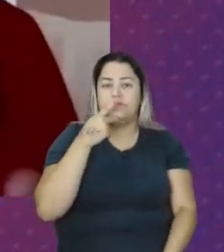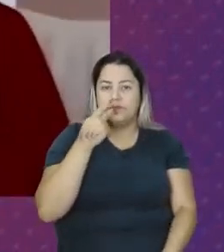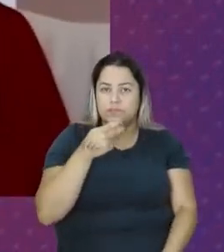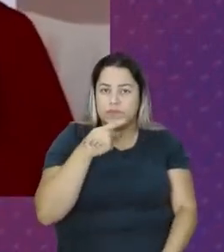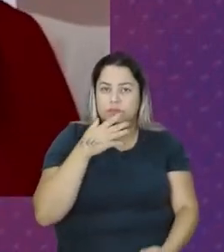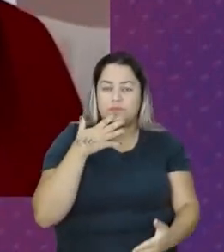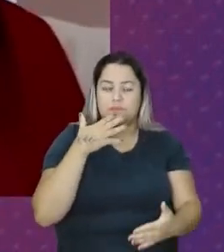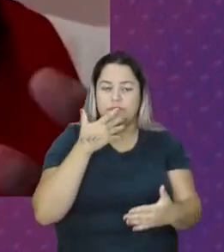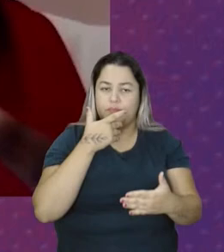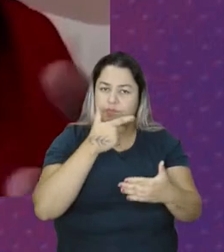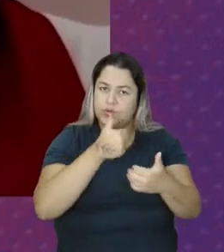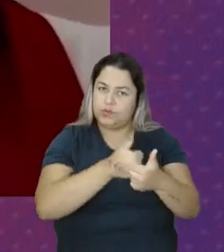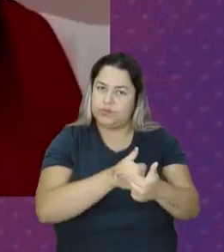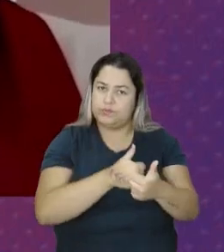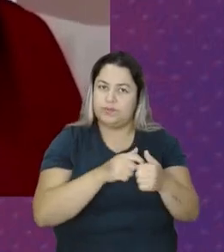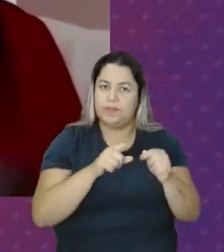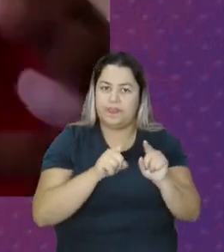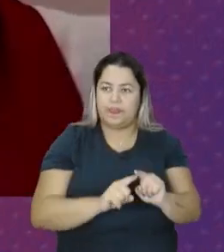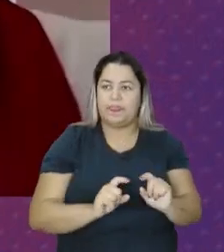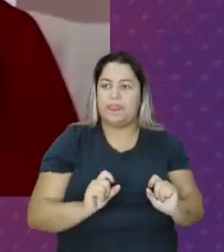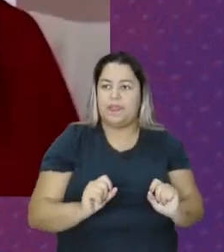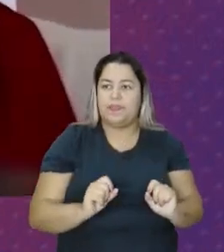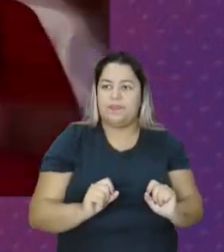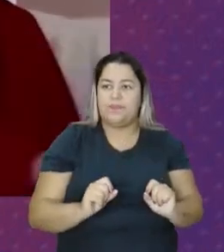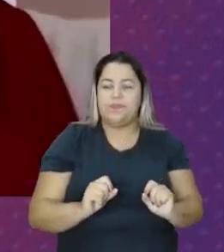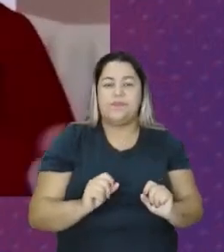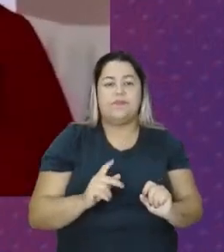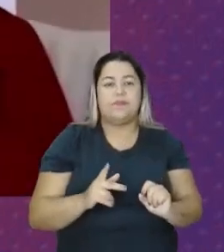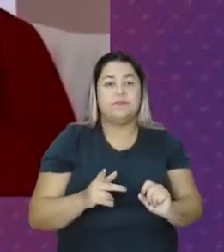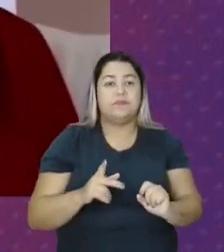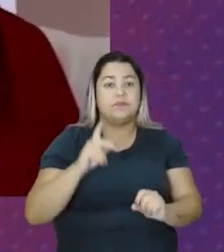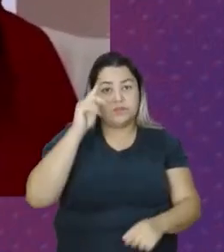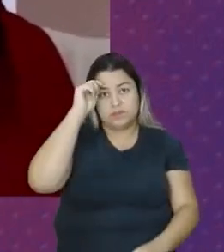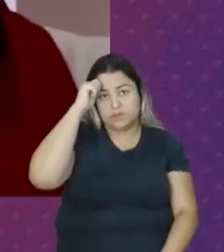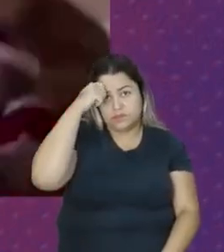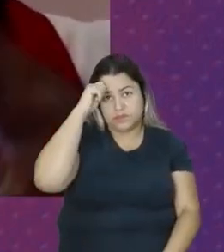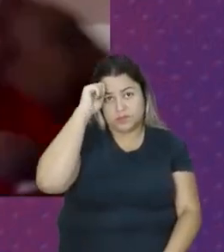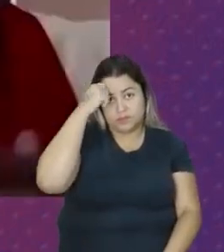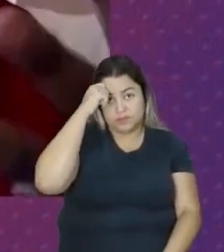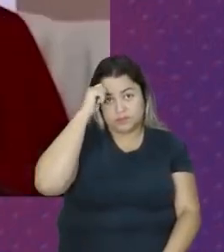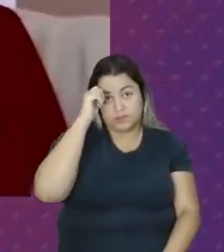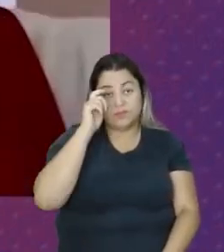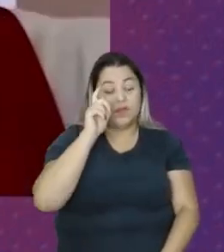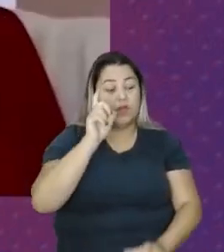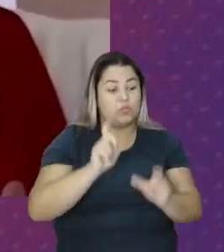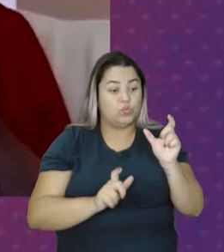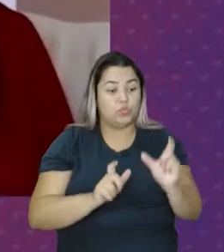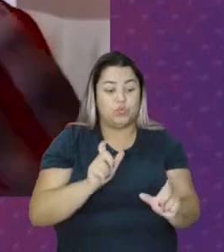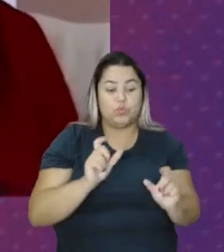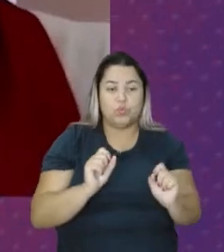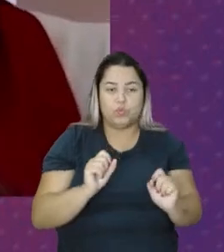está próximo e dizem que os suspeitos são os negros. Quando alguém,